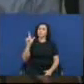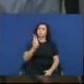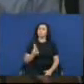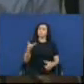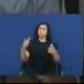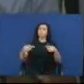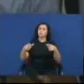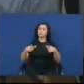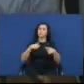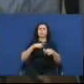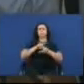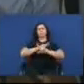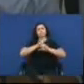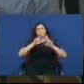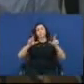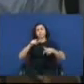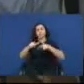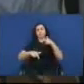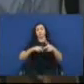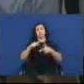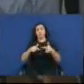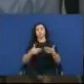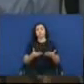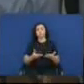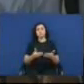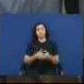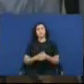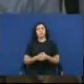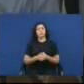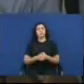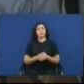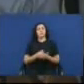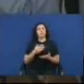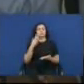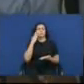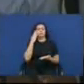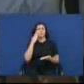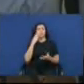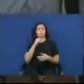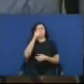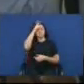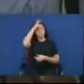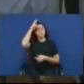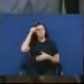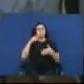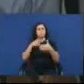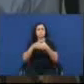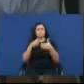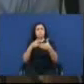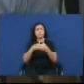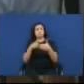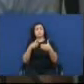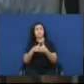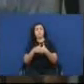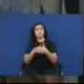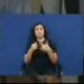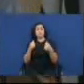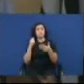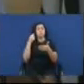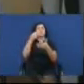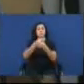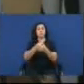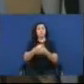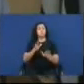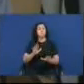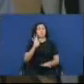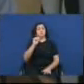dentre outros tantos trabalhos. Ou seja, como se não bastasse, apesar de a Prefeitura Municipal de Limeira ter uma dívida com a FAAL não